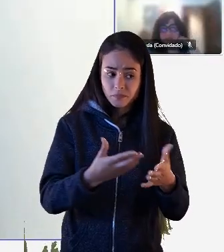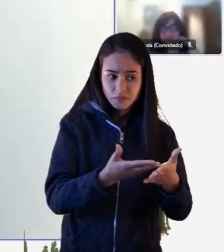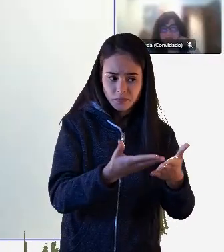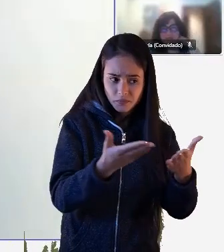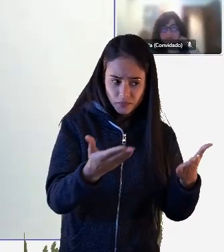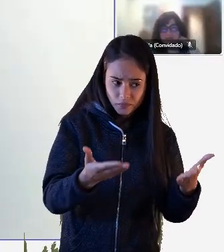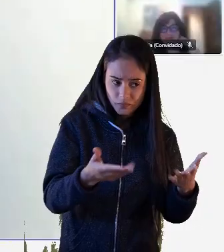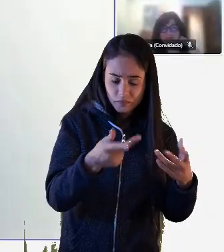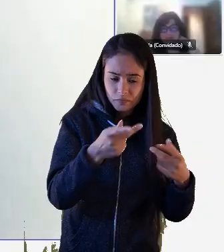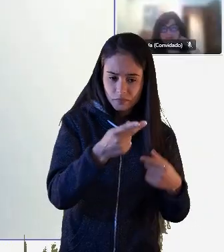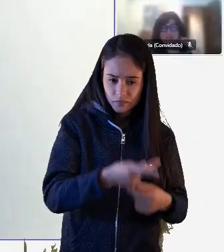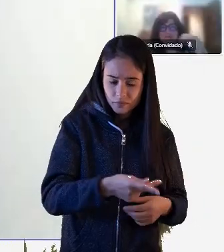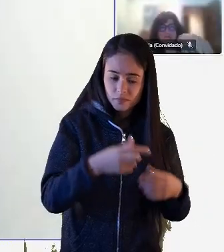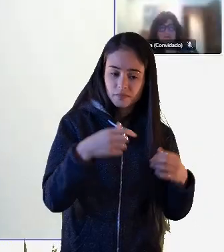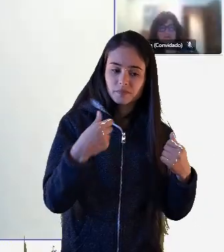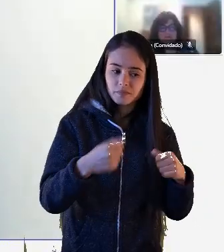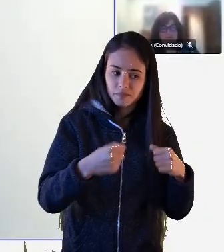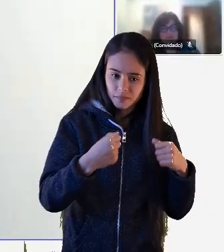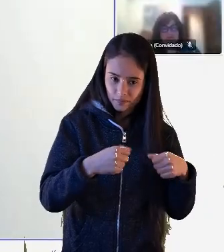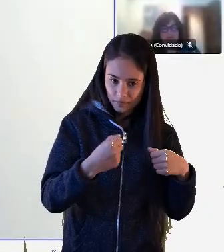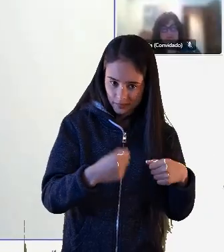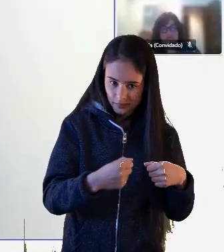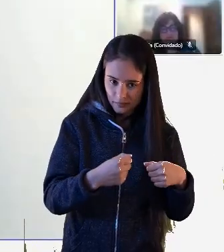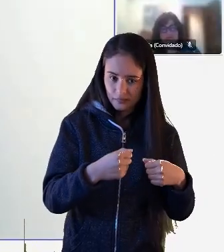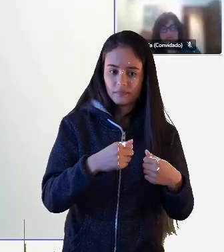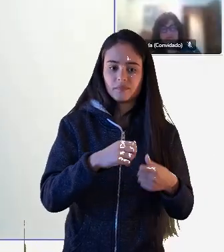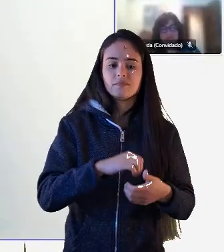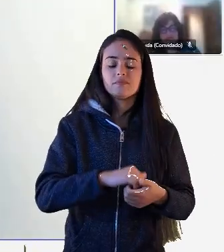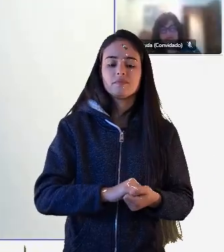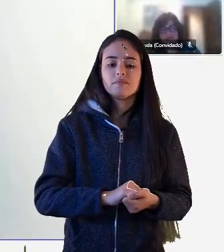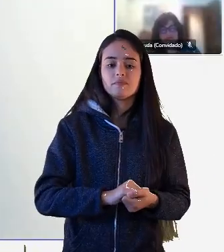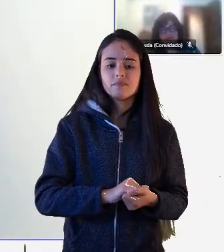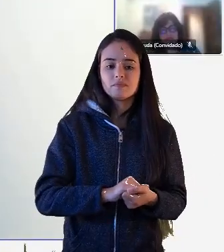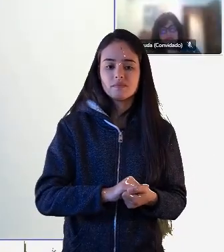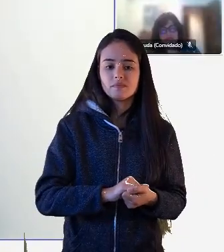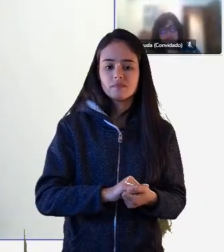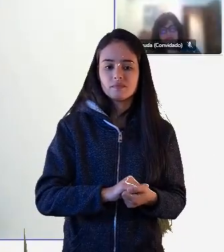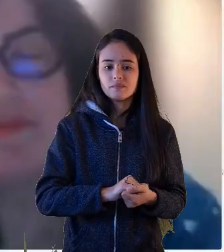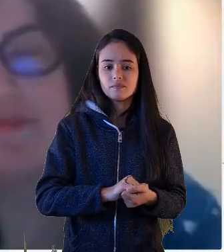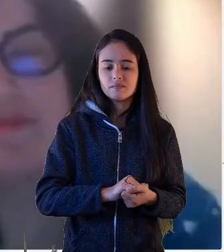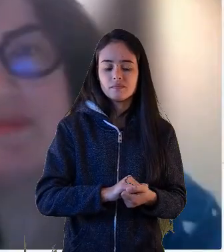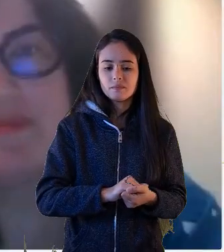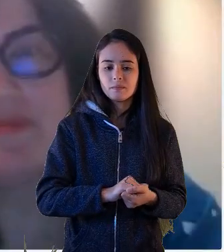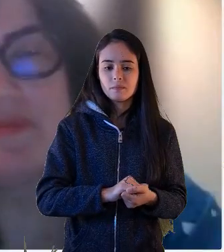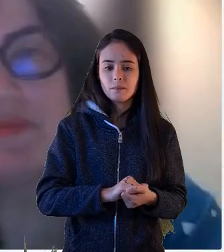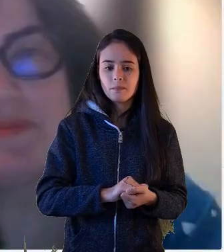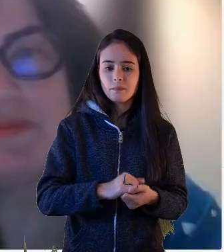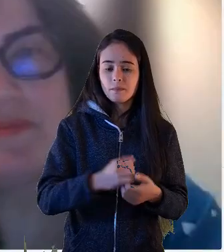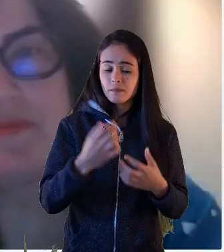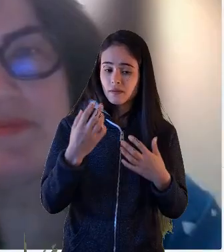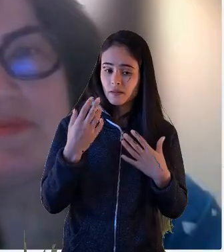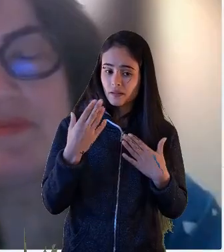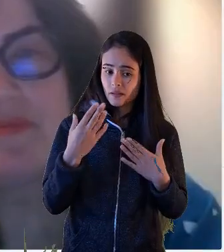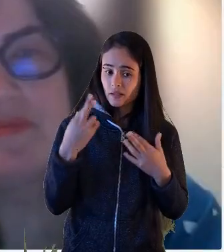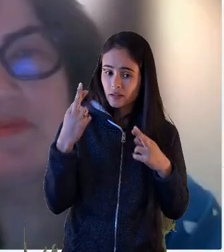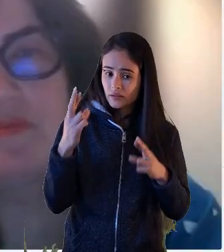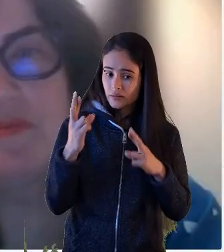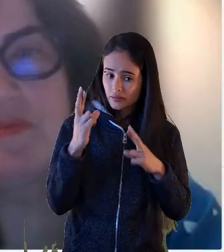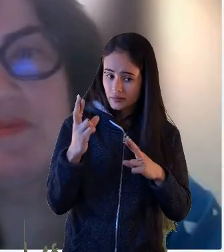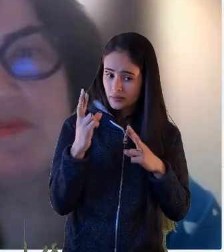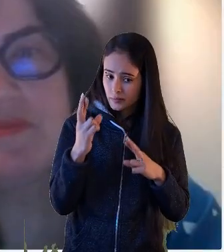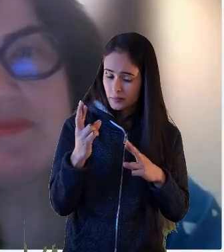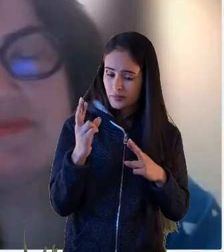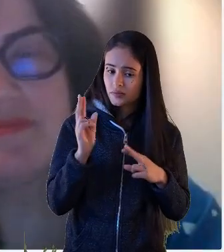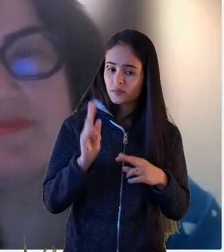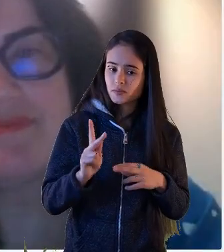que vai sair, muitos deles com libras e legenda, com linguagens acessíveis. Tem mais coisa vindo por aí. Mas